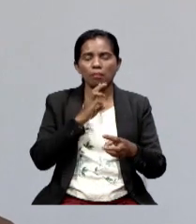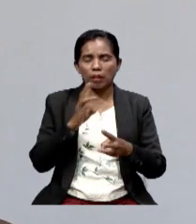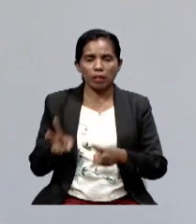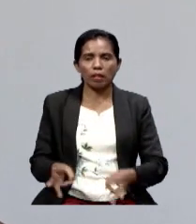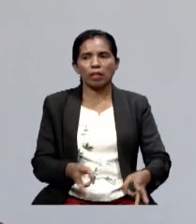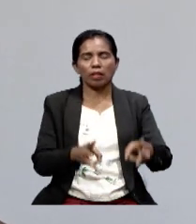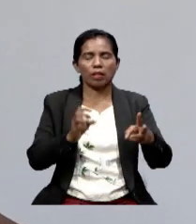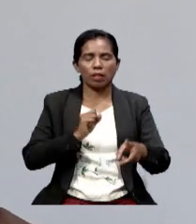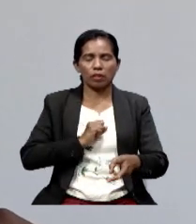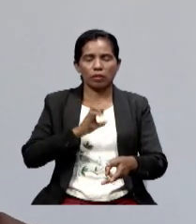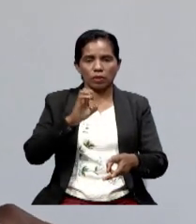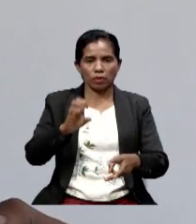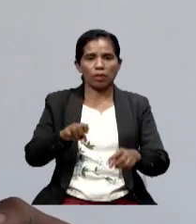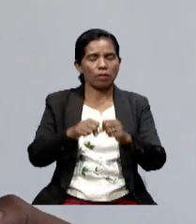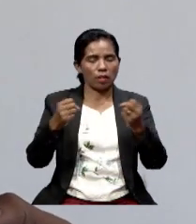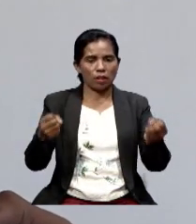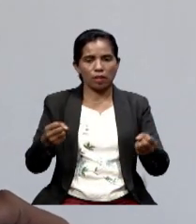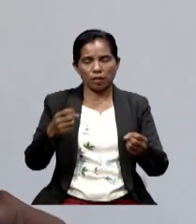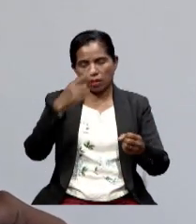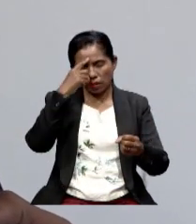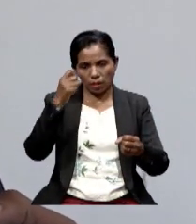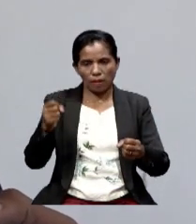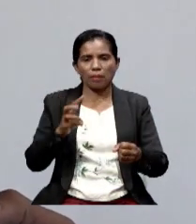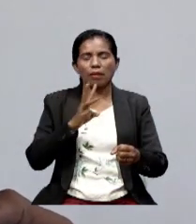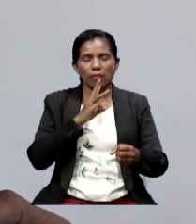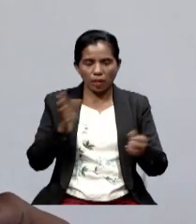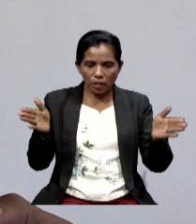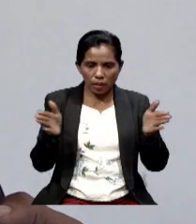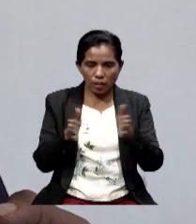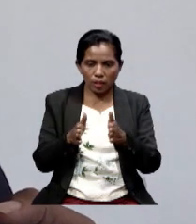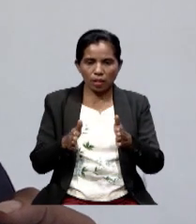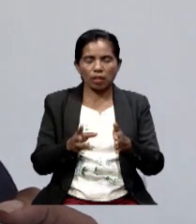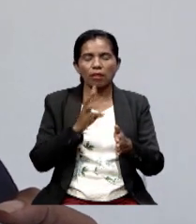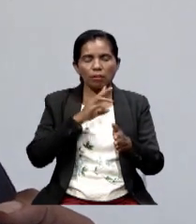né parte do que nem mesmo tamba bedal nem que coa então